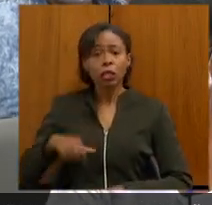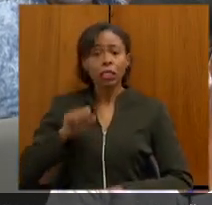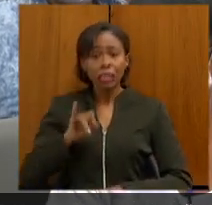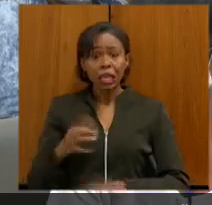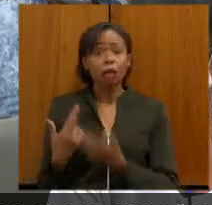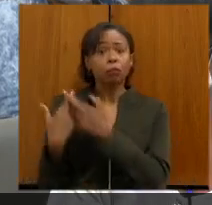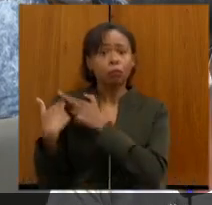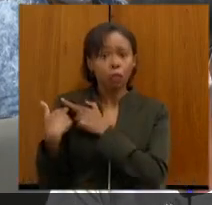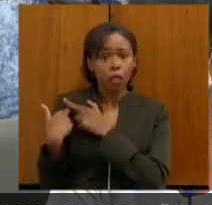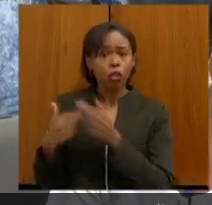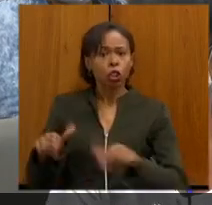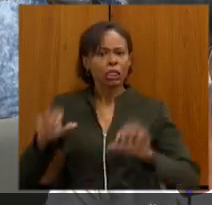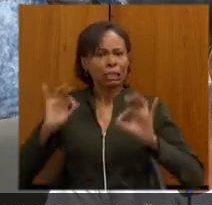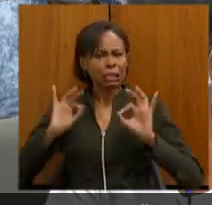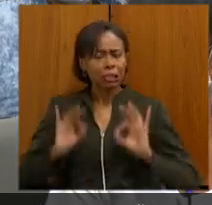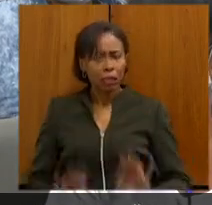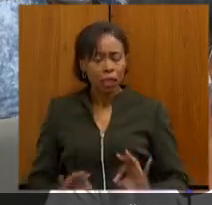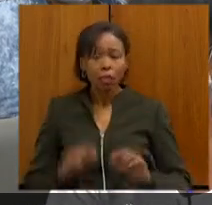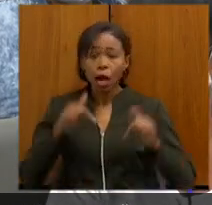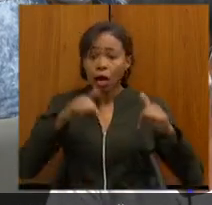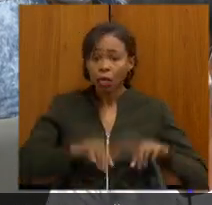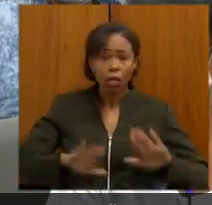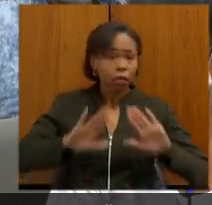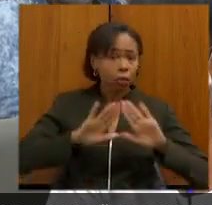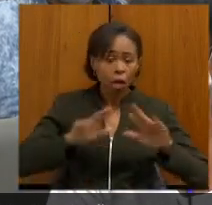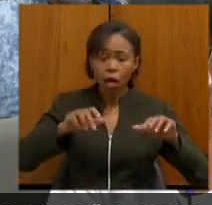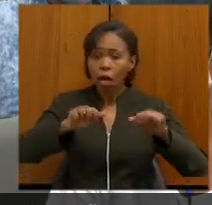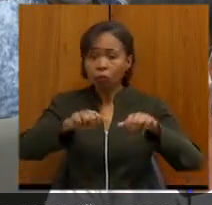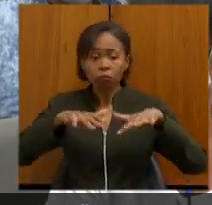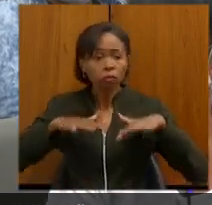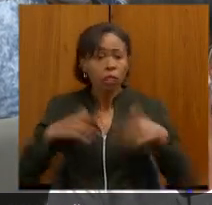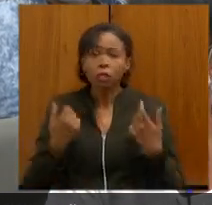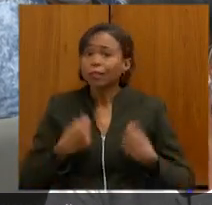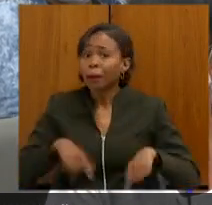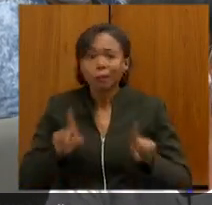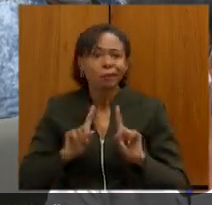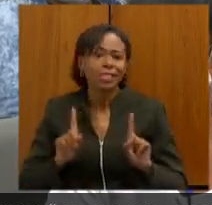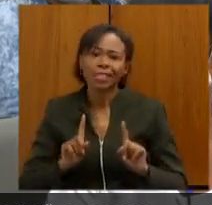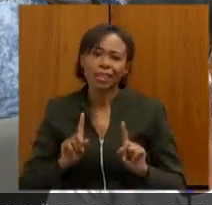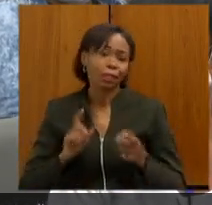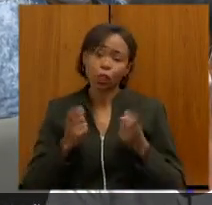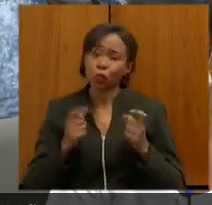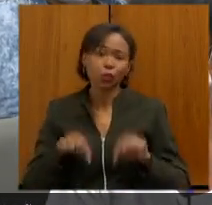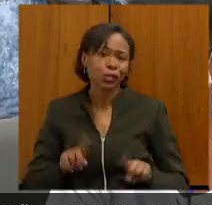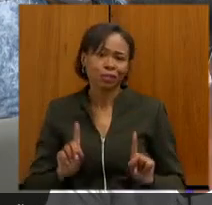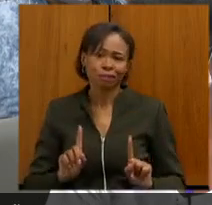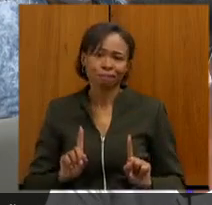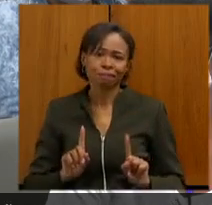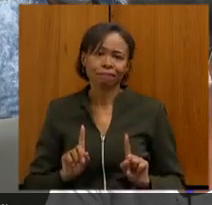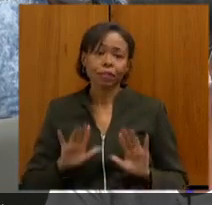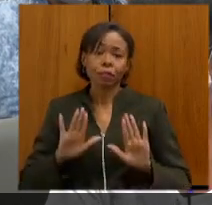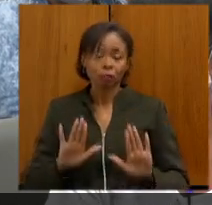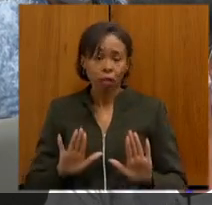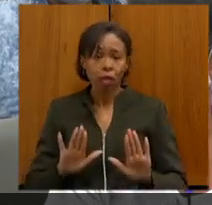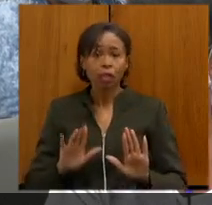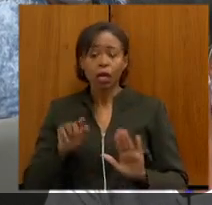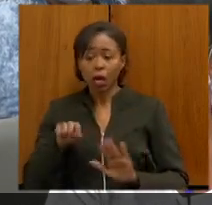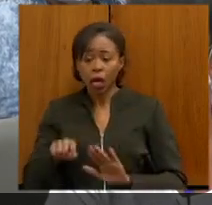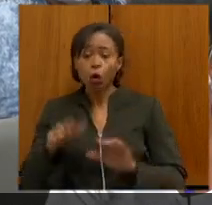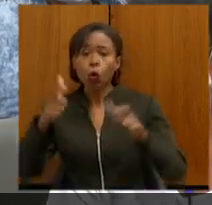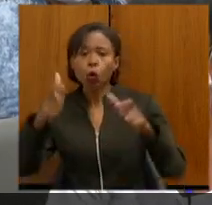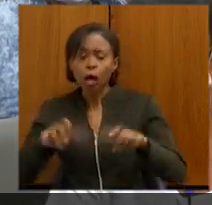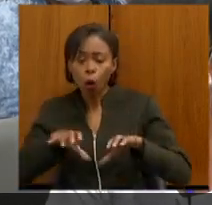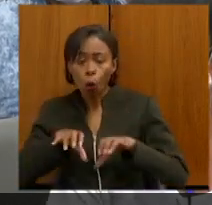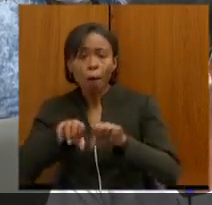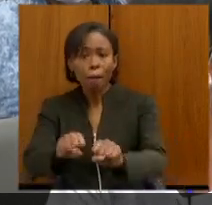essa Assembleia nem ocupação precisaria estar acontecendo estar existindo então quando se levanta uma ocupação